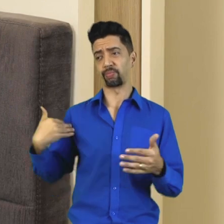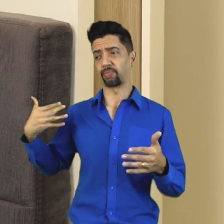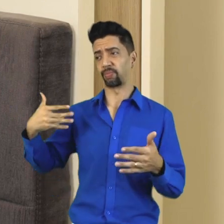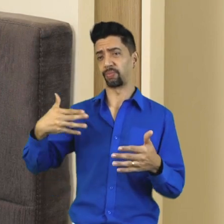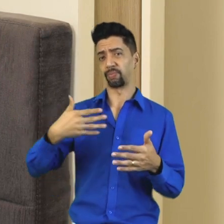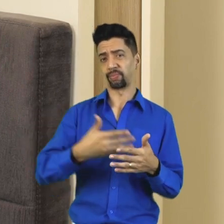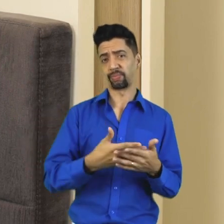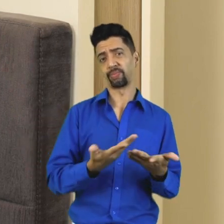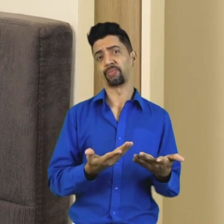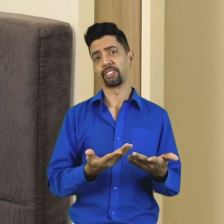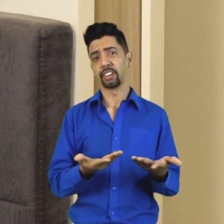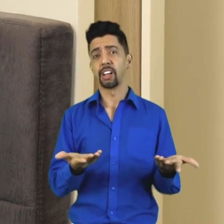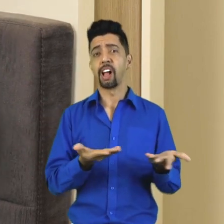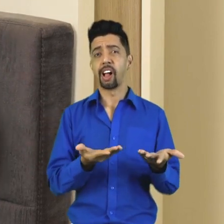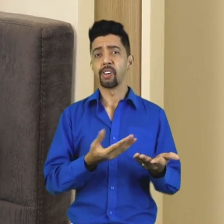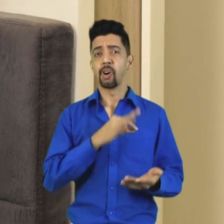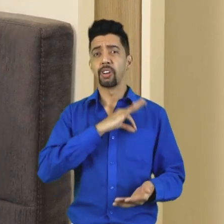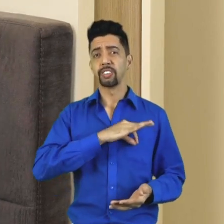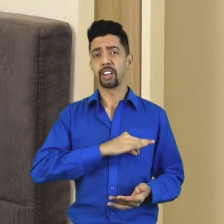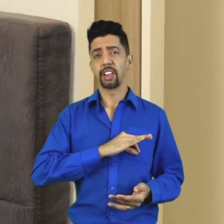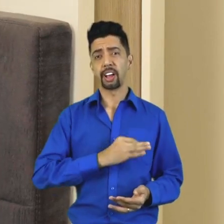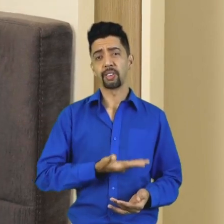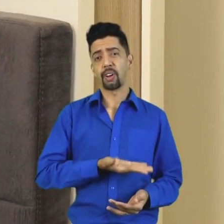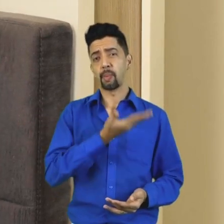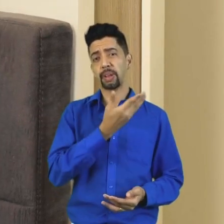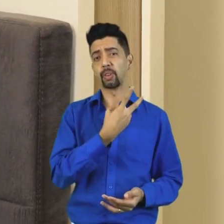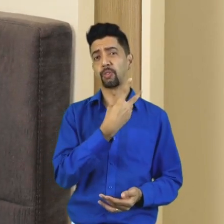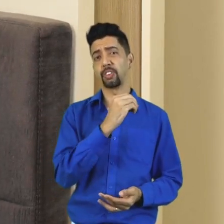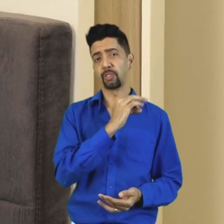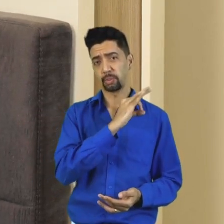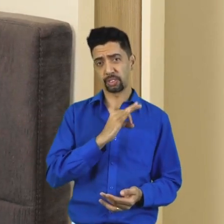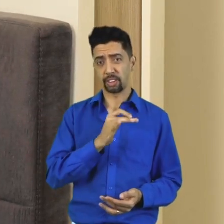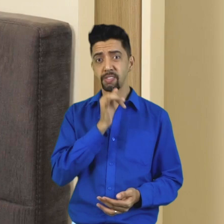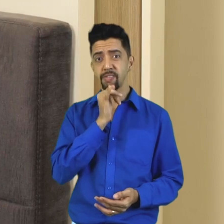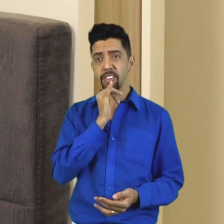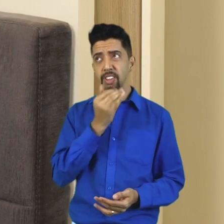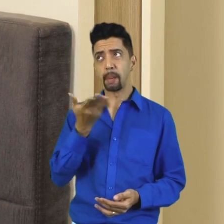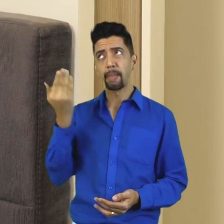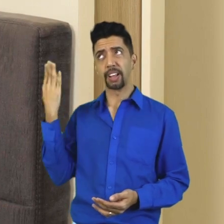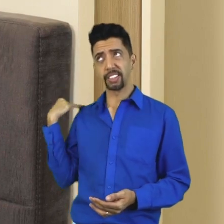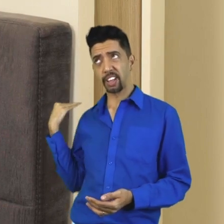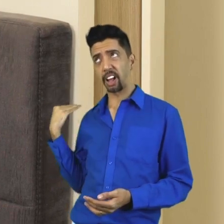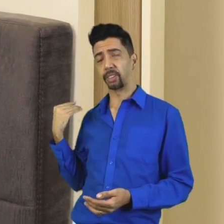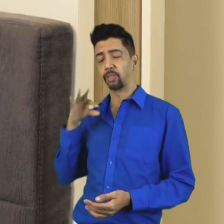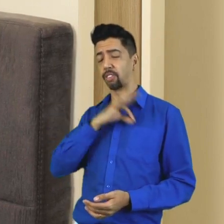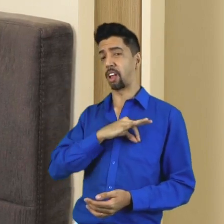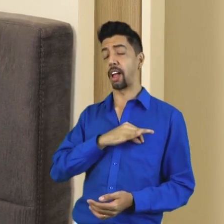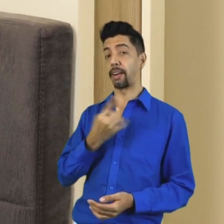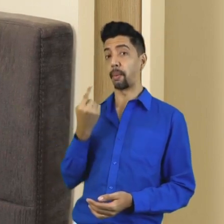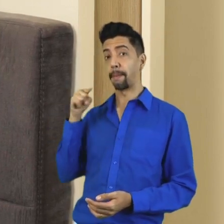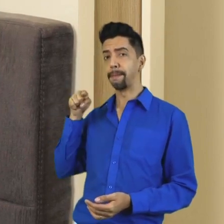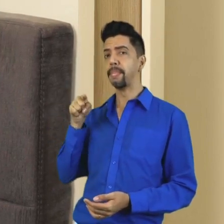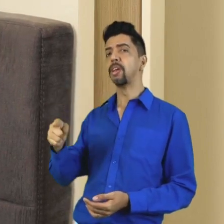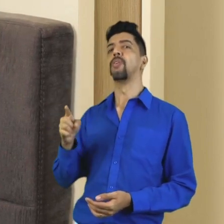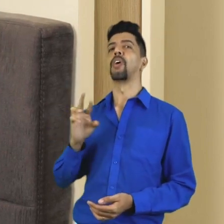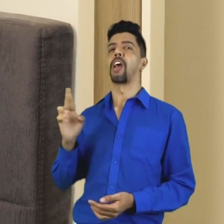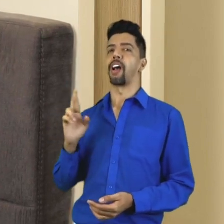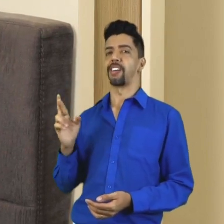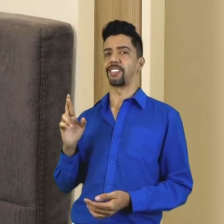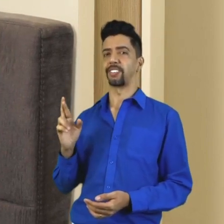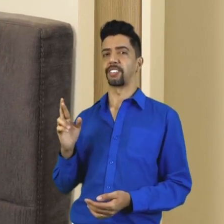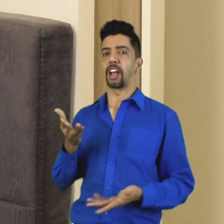na época, vamos imaginar que eu ganhava R$ 1.000, aumentou para 1.200.